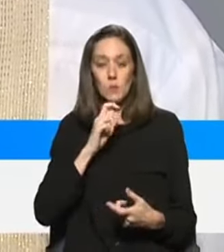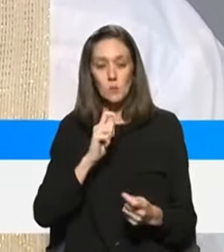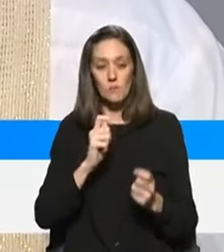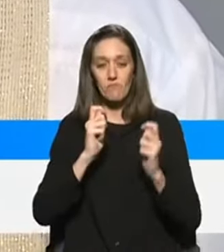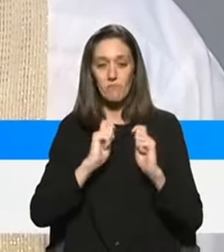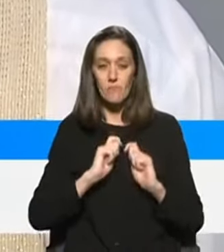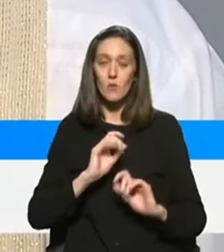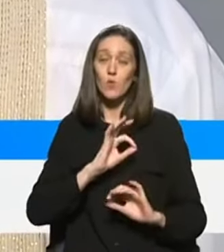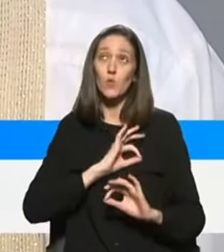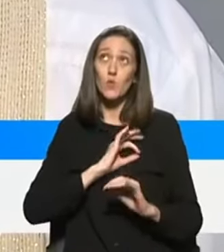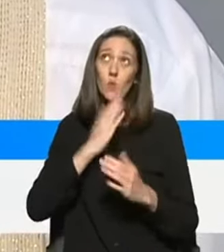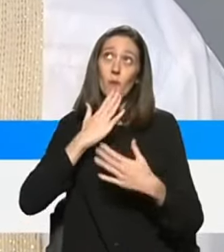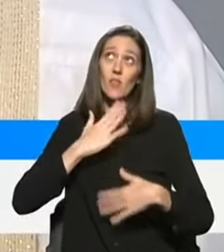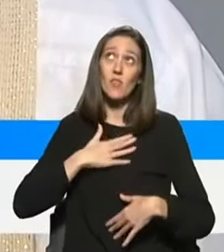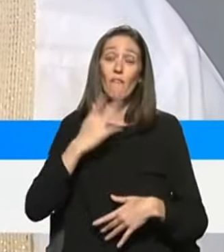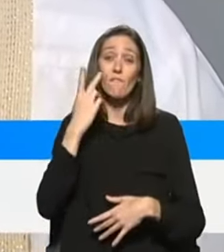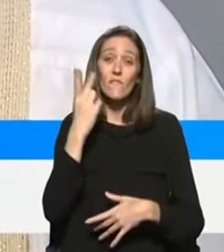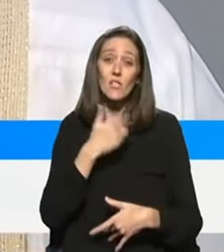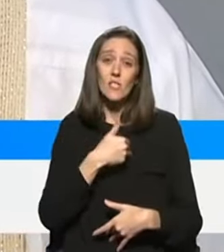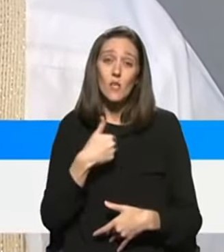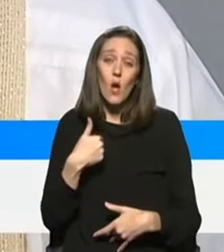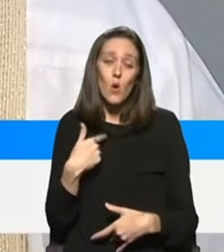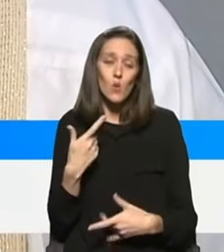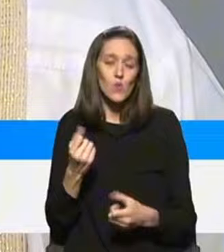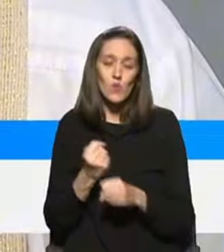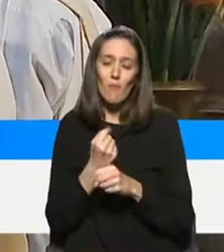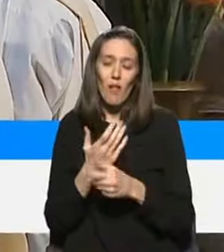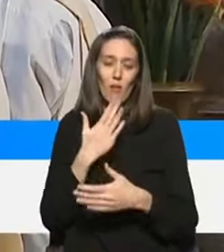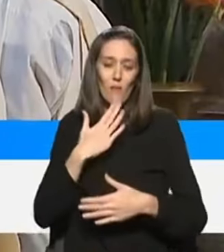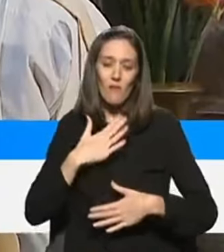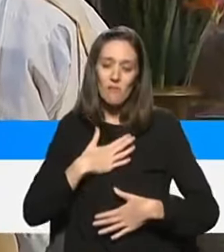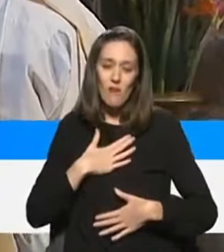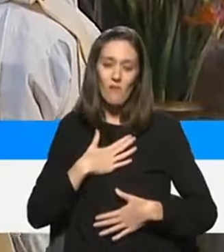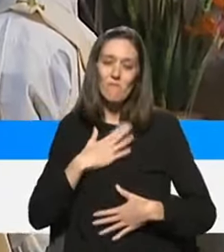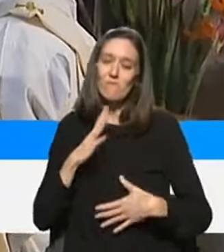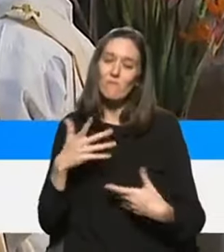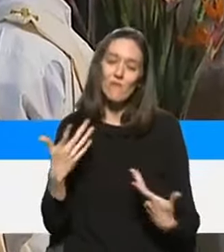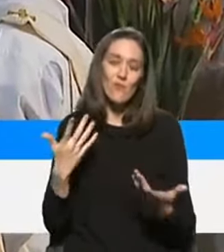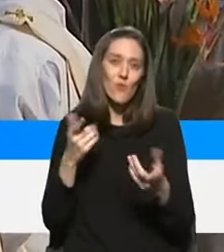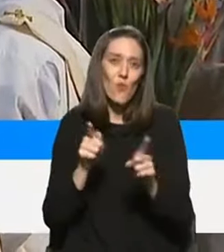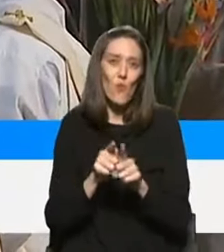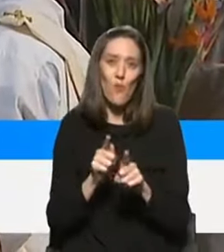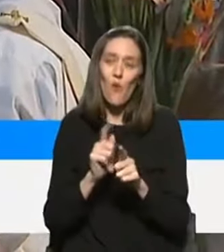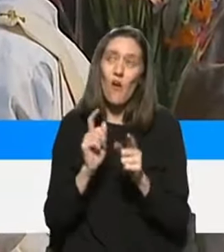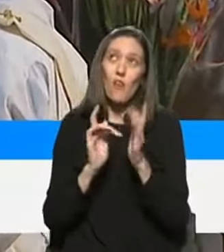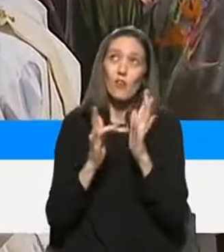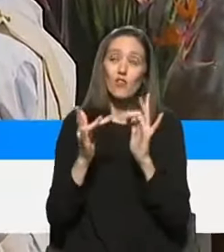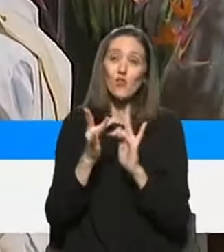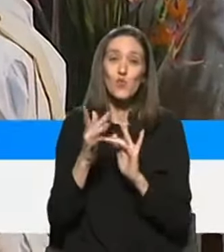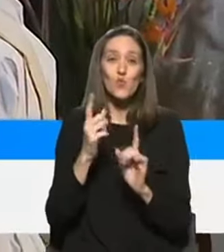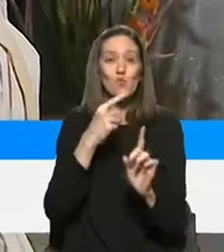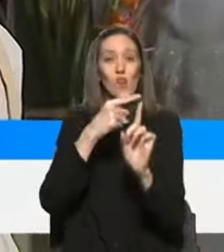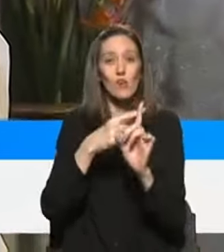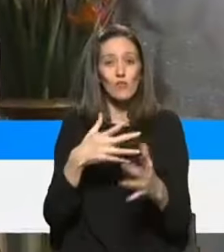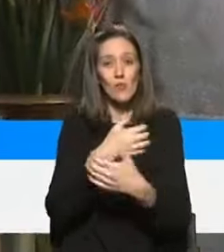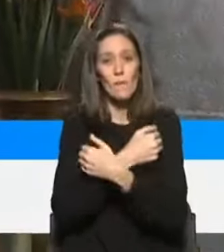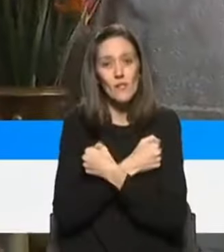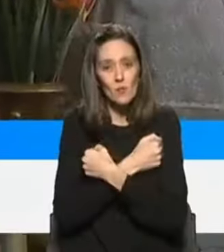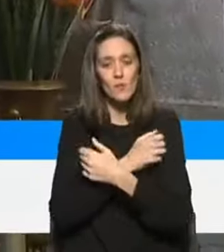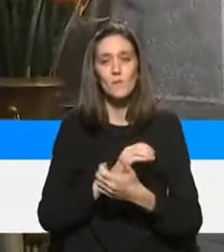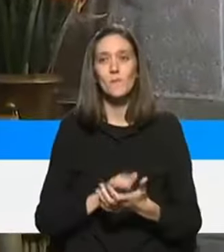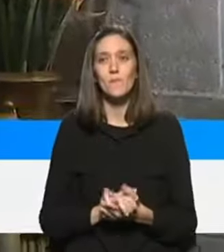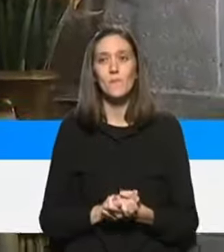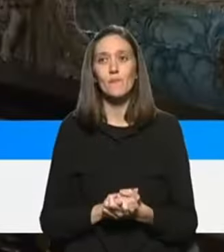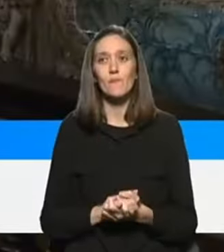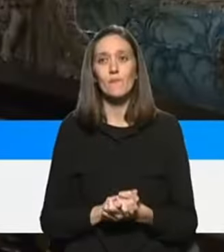vida e saúde, aquilo que for para abraçar, vamos abraçar como Jesus abraçou a cruz. O que eu espero é trabalhar nesta igreja,